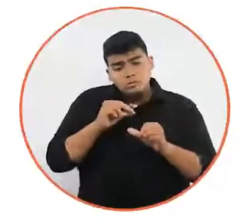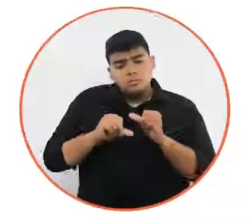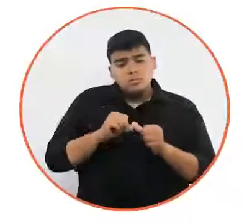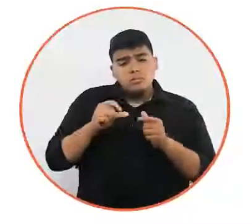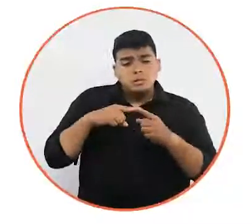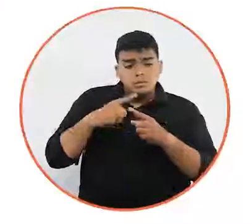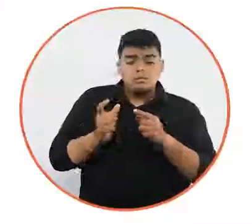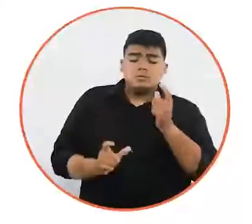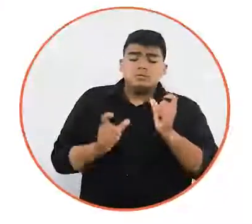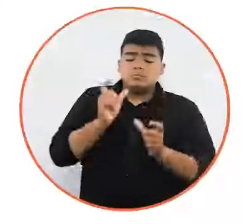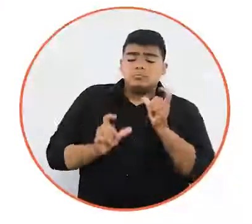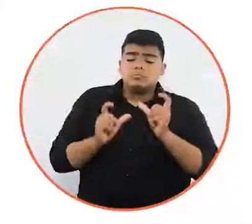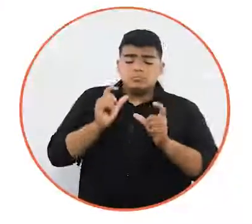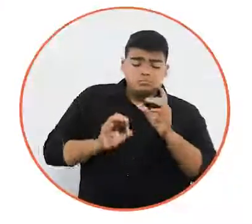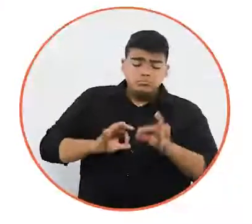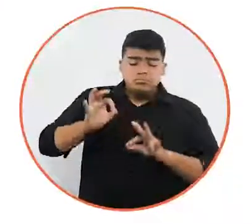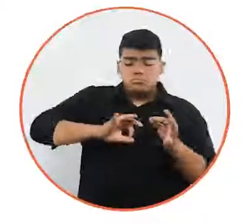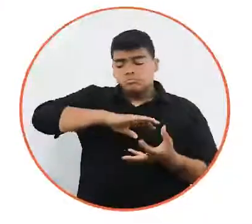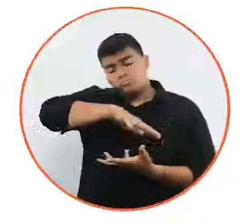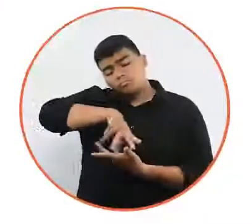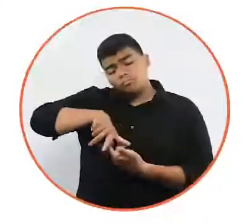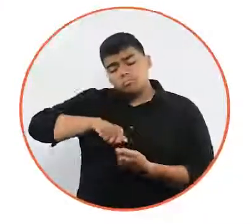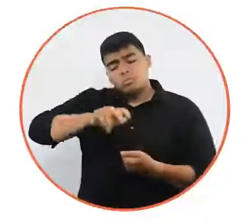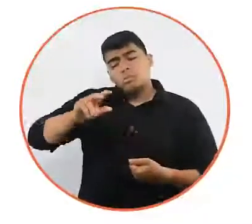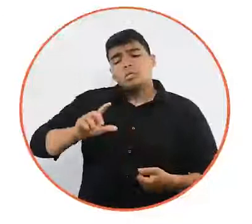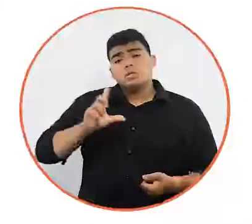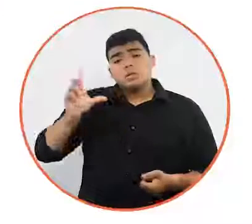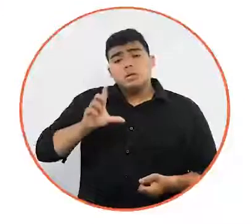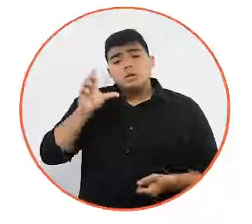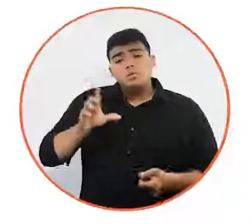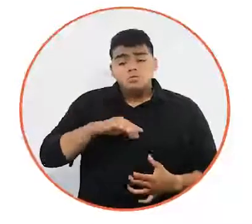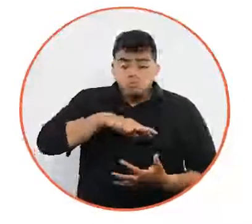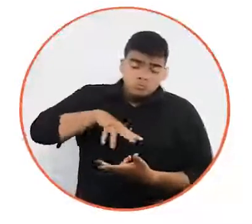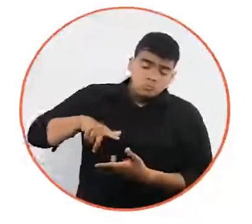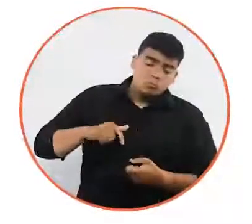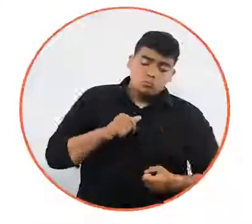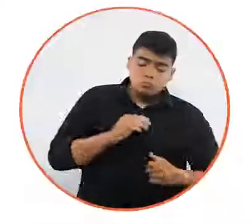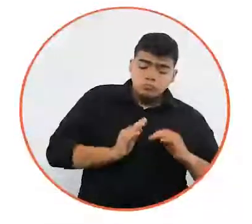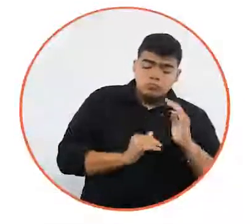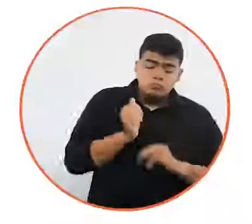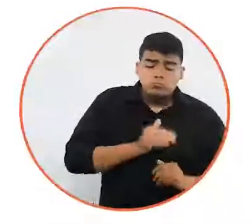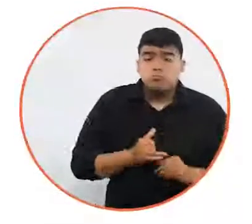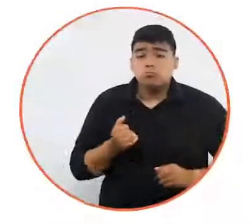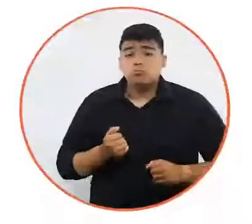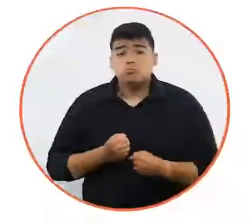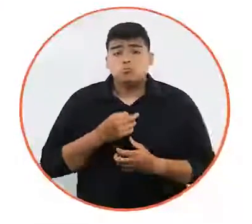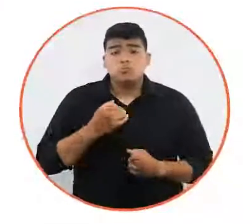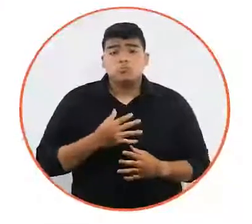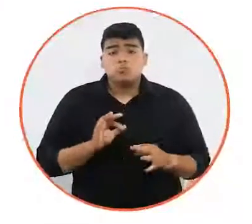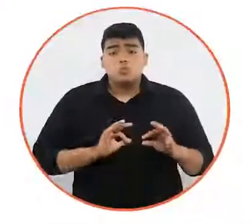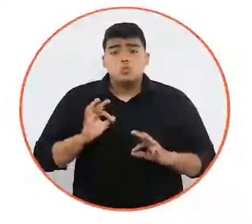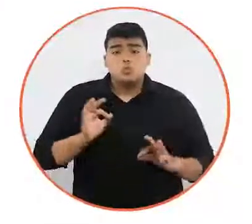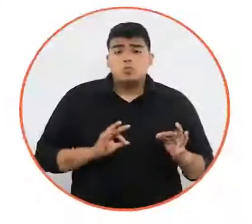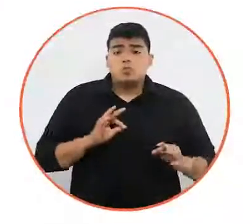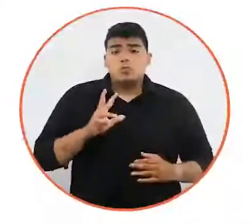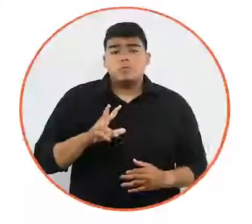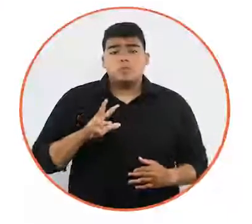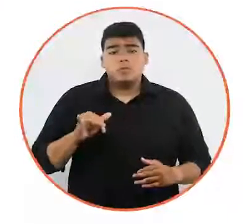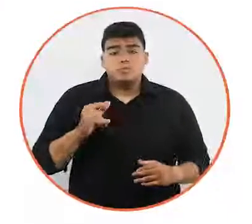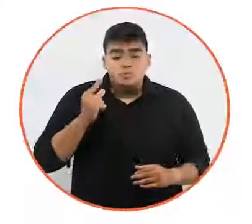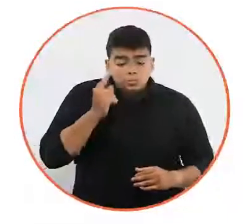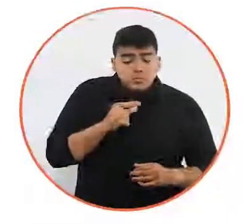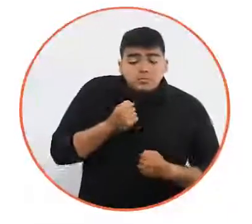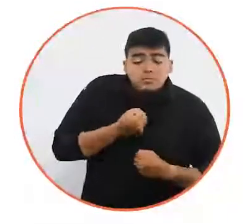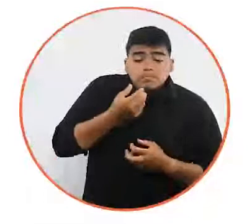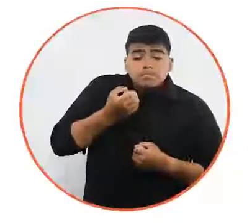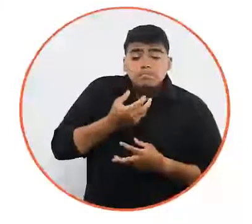e depois essas palavras organizam o mundo, que é o mundo literário, é o mundo do poeta, é aquele mundo que foi criado pelo poeta, né, e que vai ser expresso